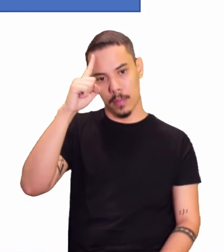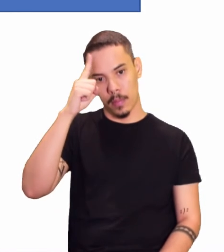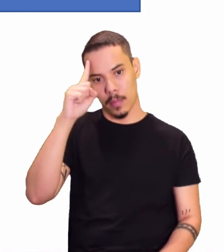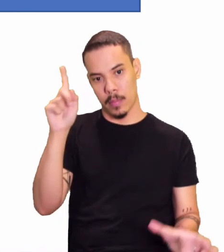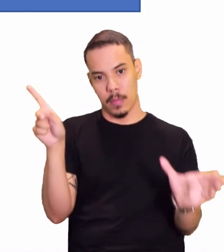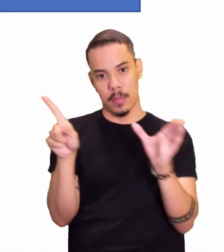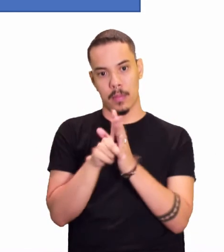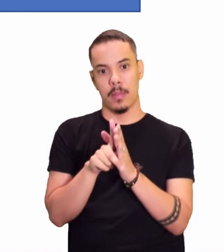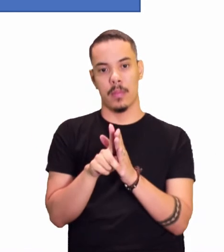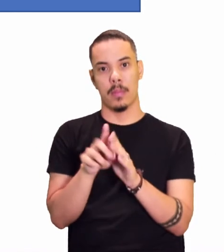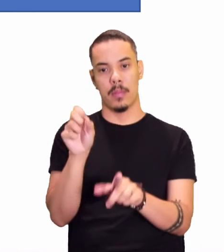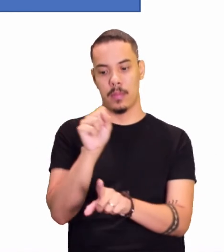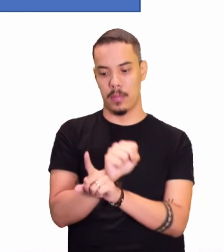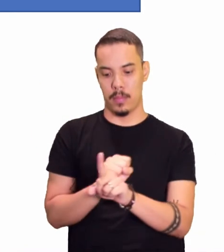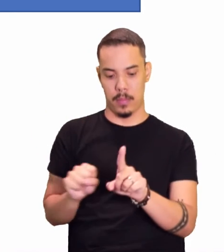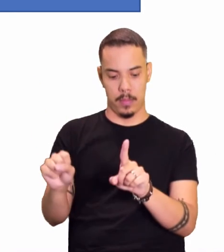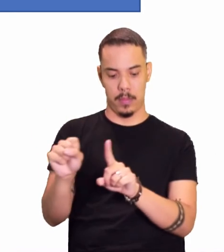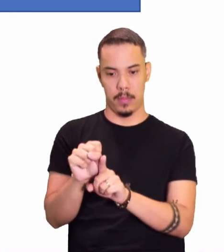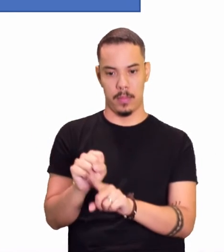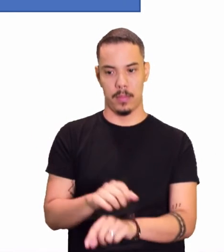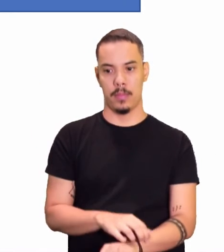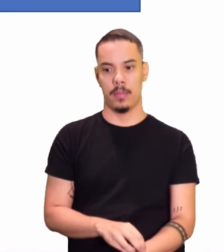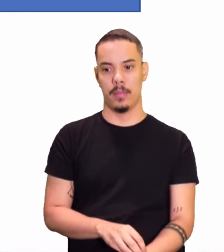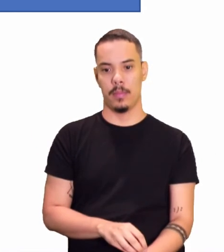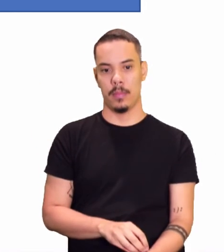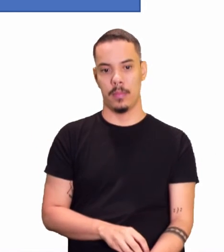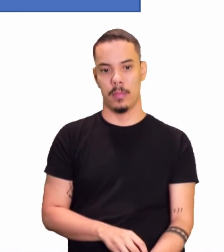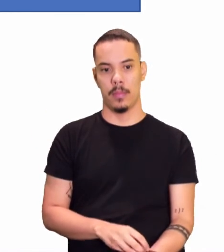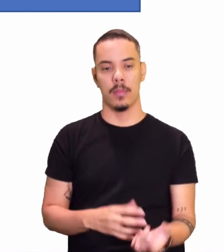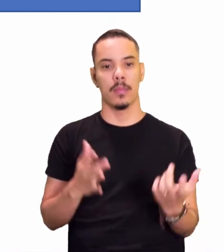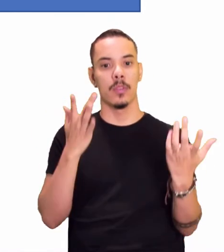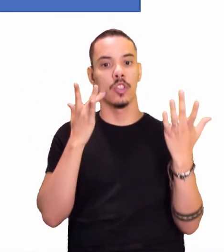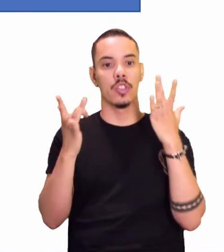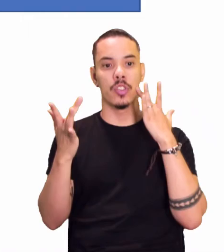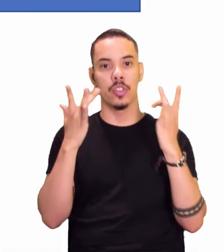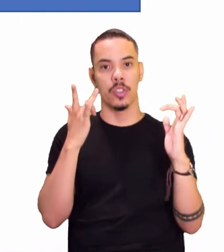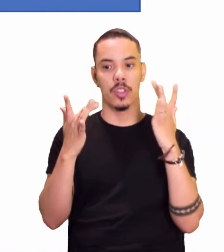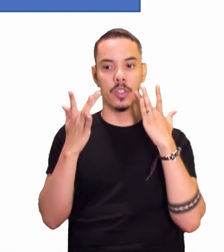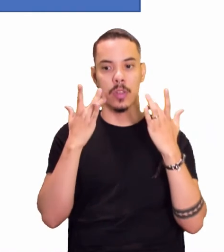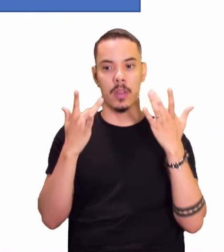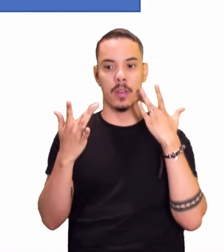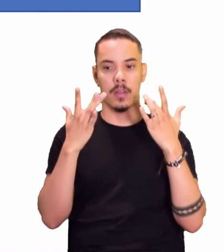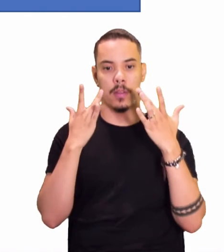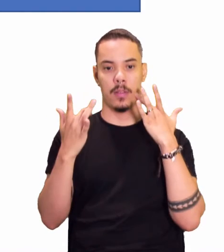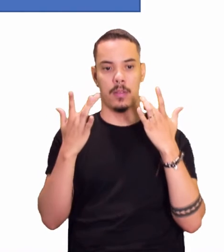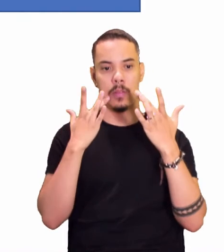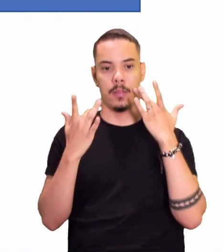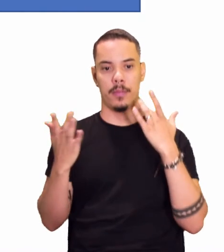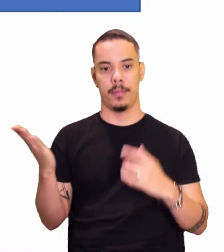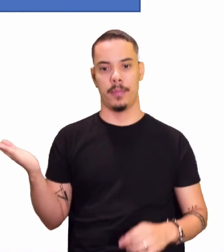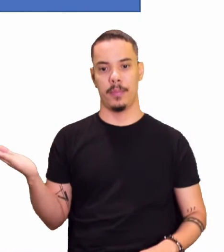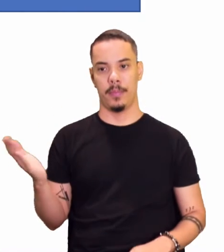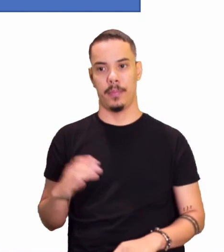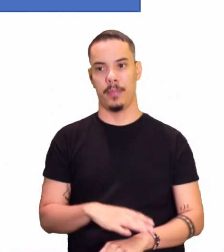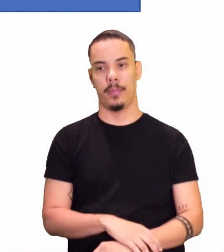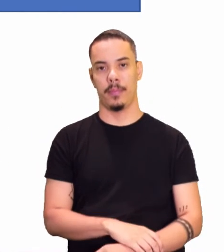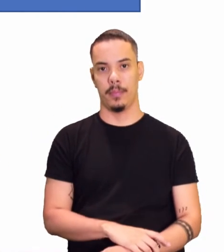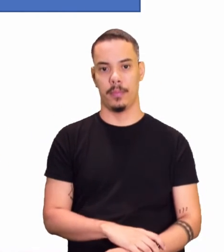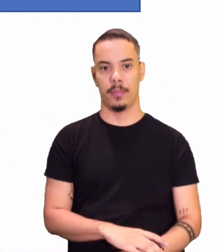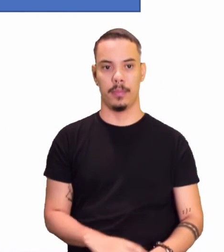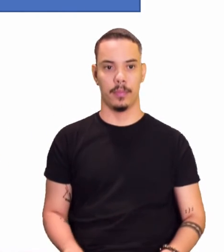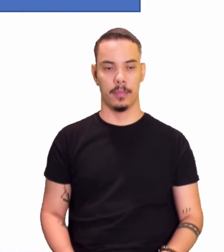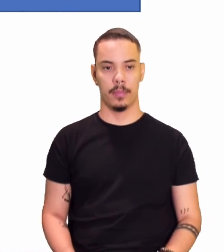da sociedade. Teatro. E cômico tem que ser, né? Exatamente, E teatro. é claro que se